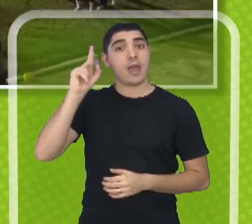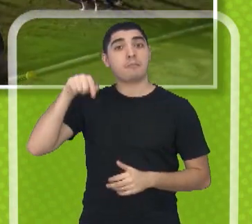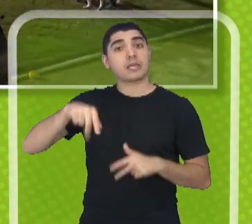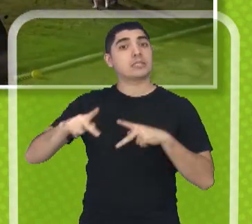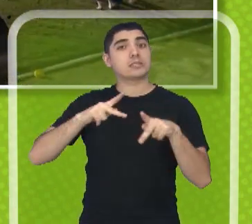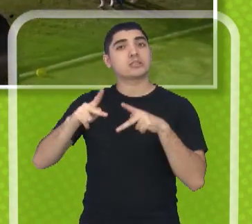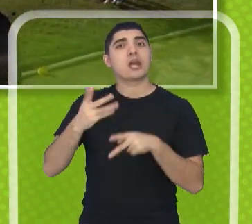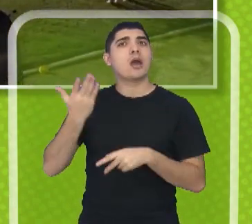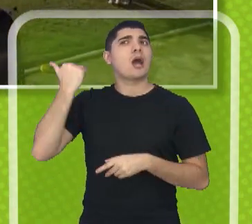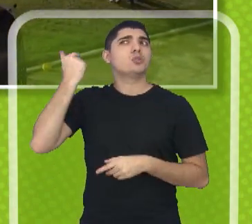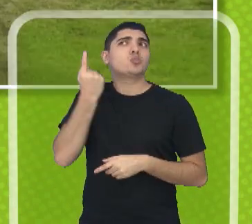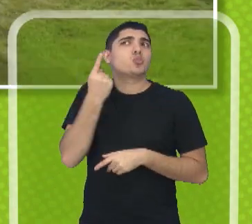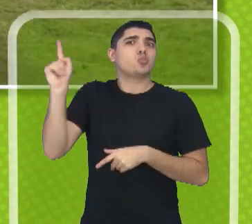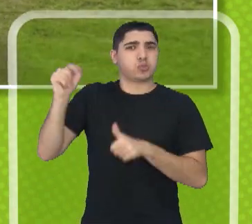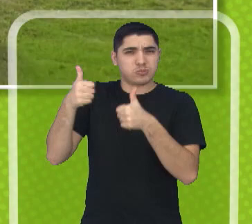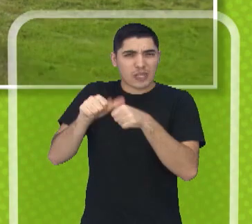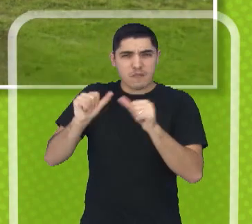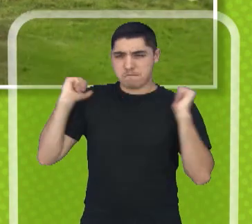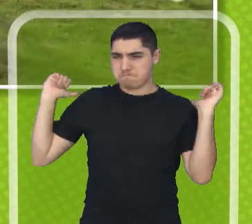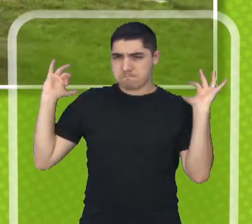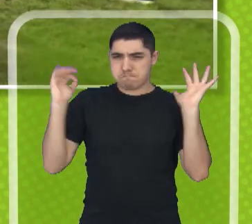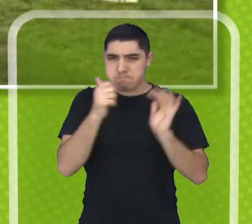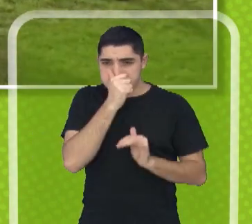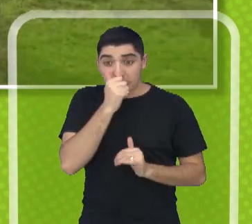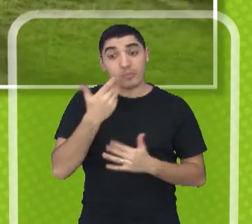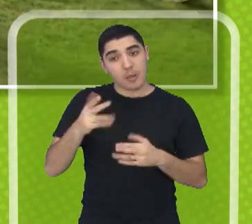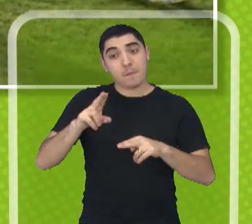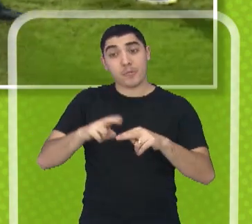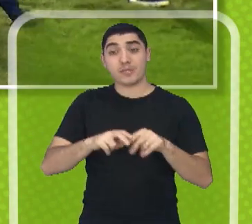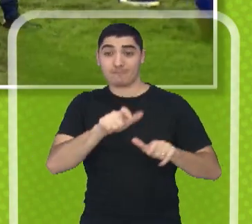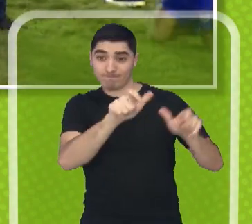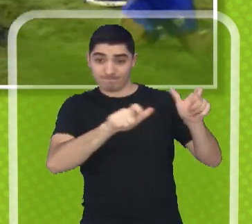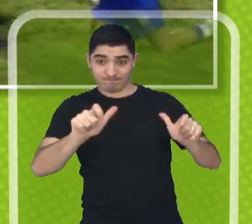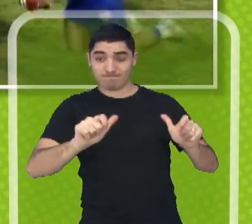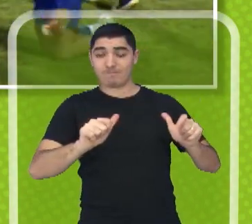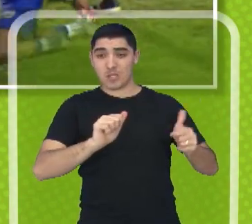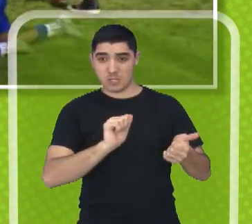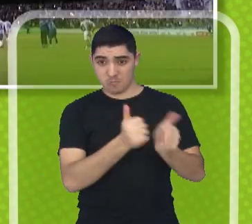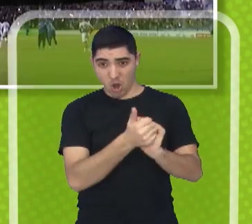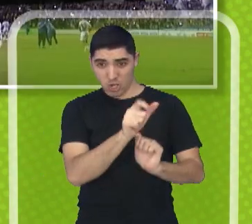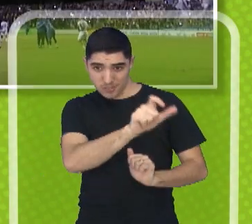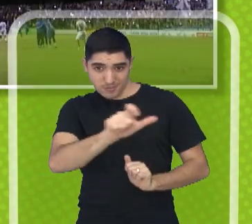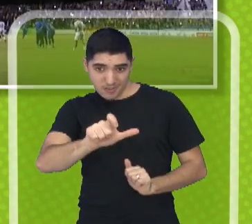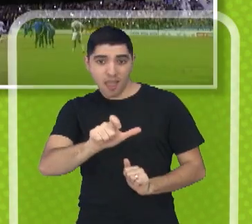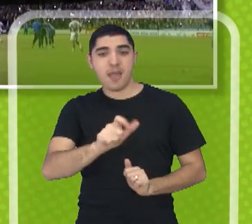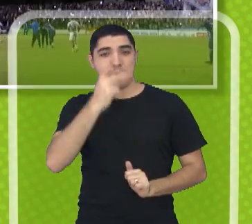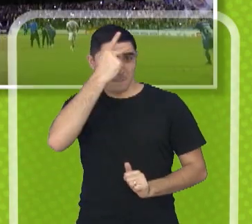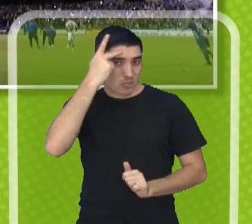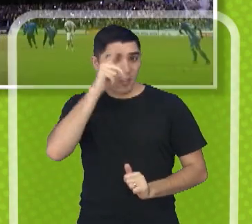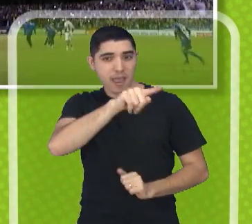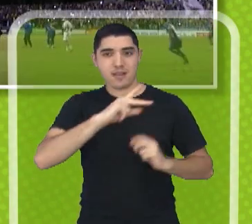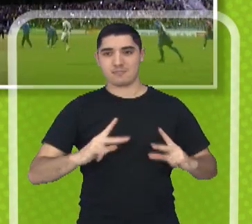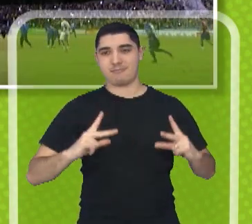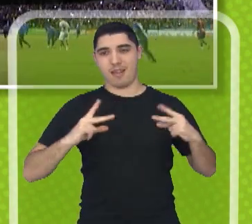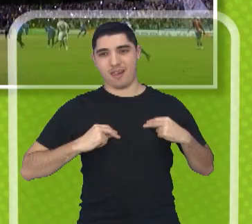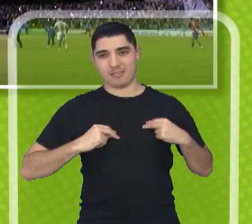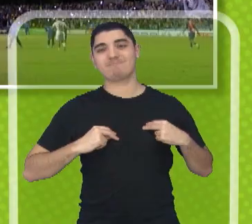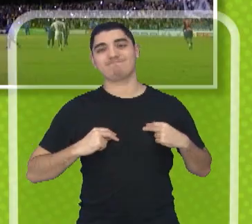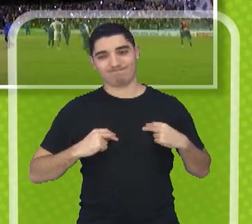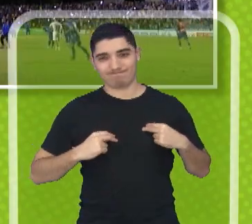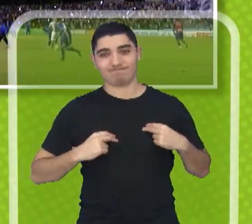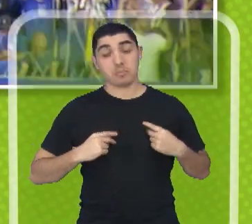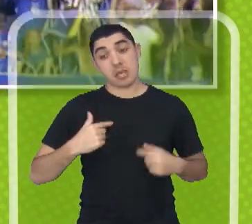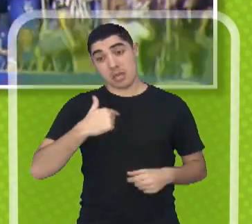São José. Acho que os jogadores tiveram muito mérito, são eles que realmente conseguiram sair dessa situação. O